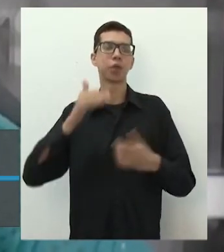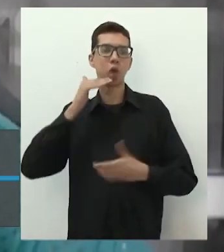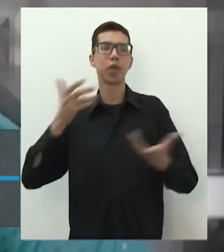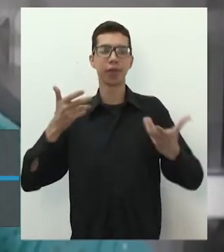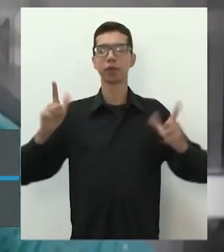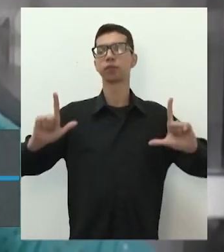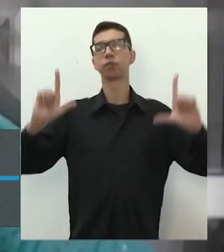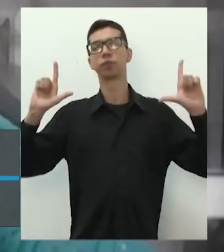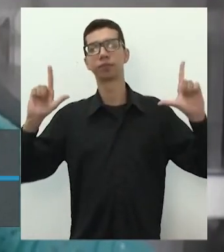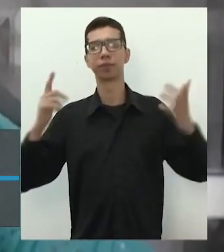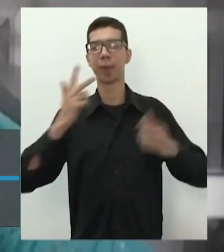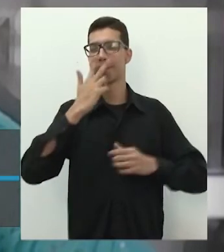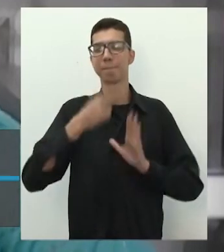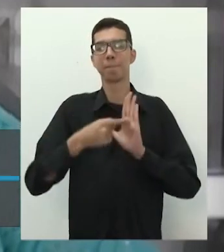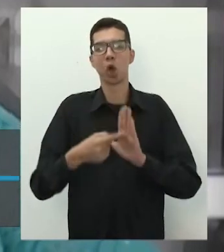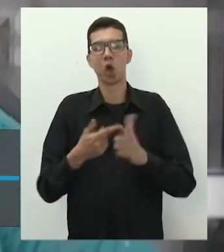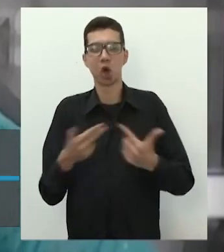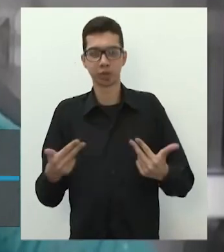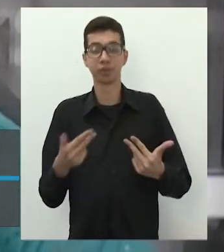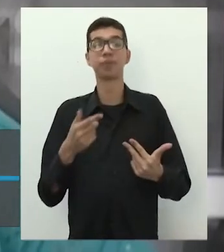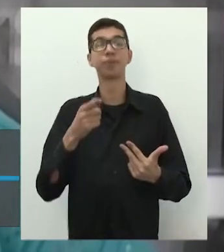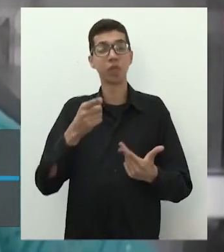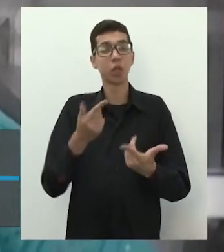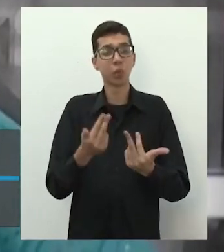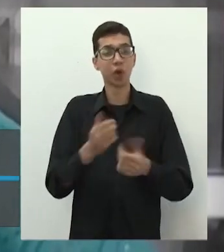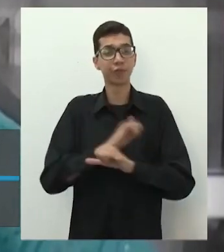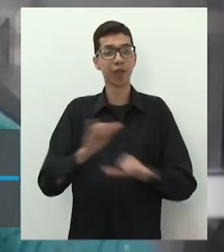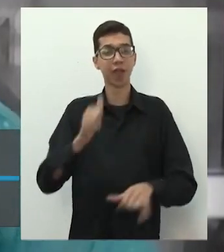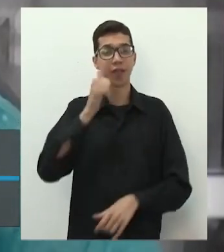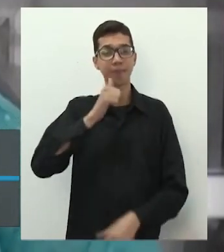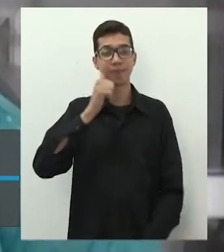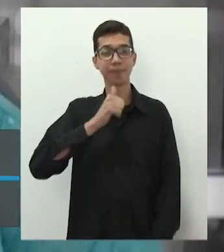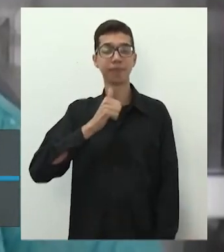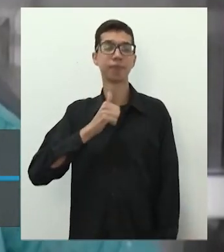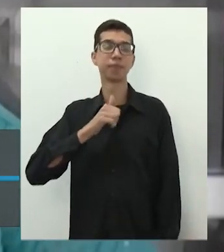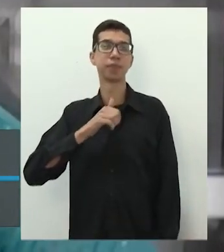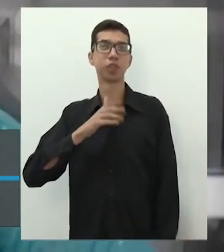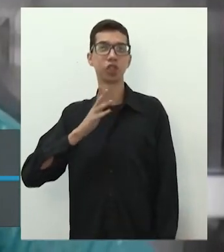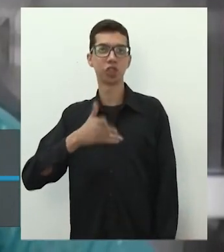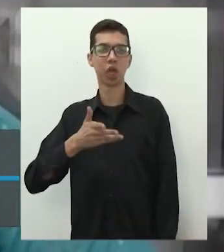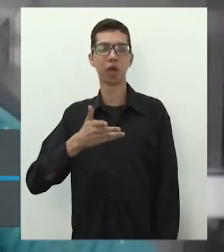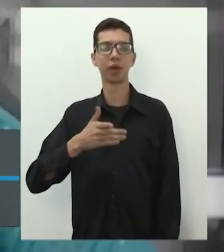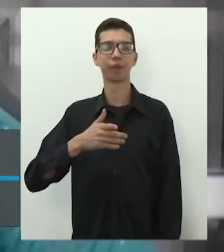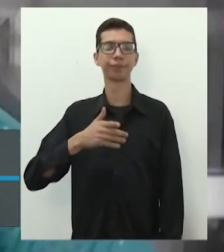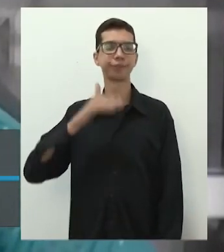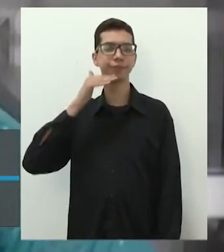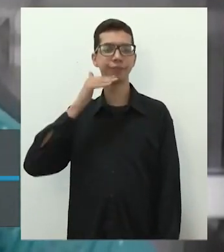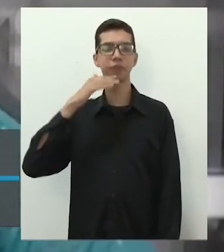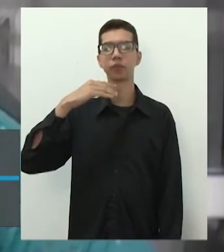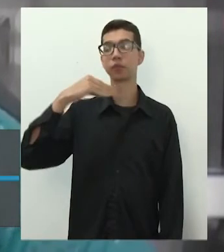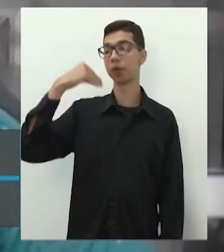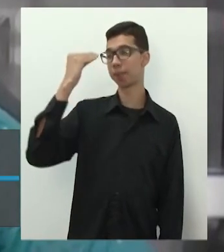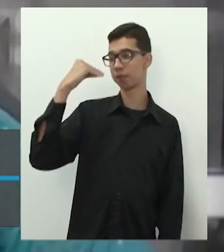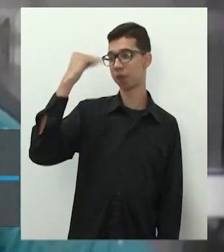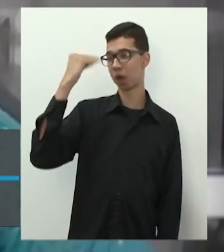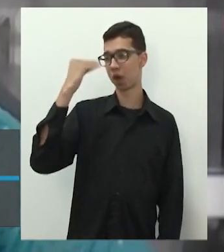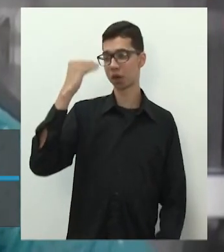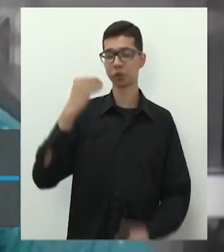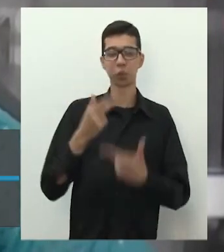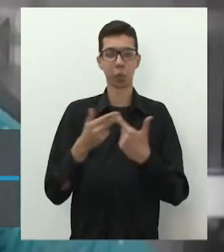Formação Continuada, e vocês vão encontrar com certeza a apresentação e as orientações aqui do Dr. Benito. Doutor Benito,